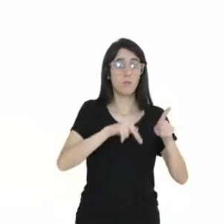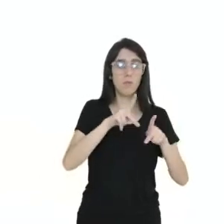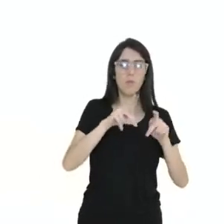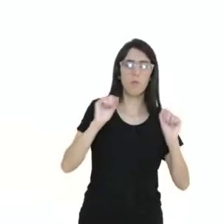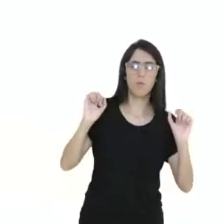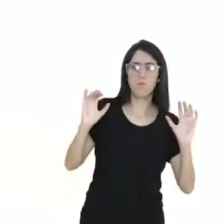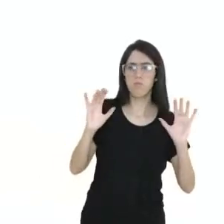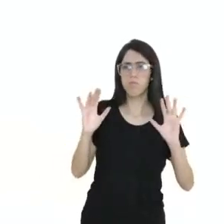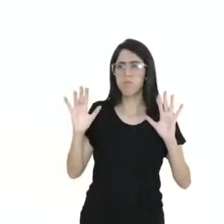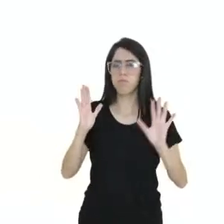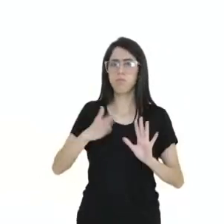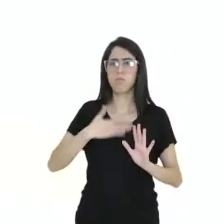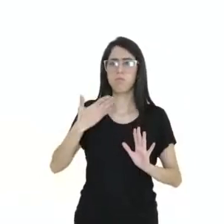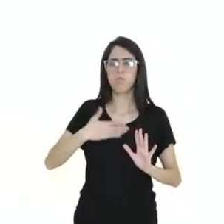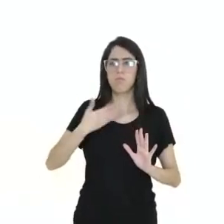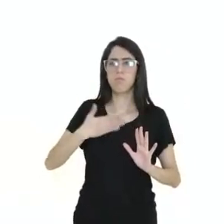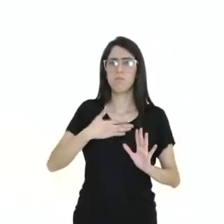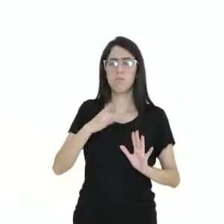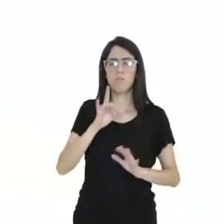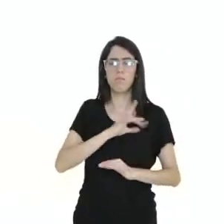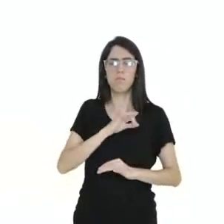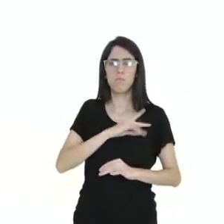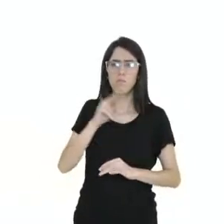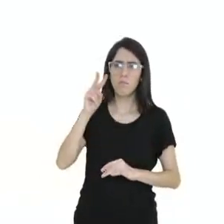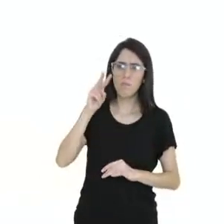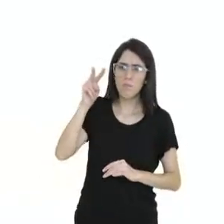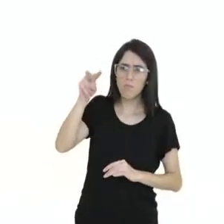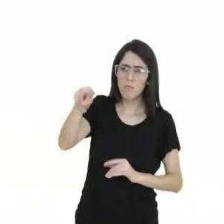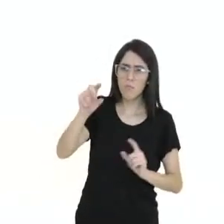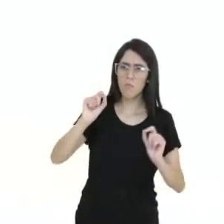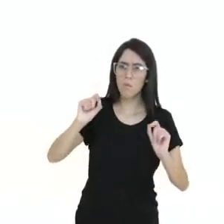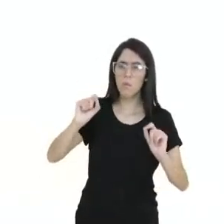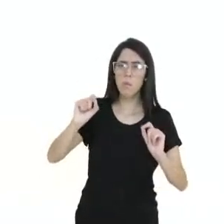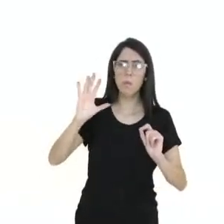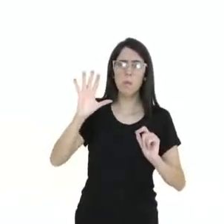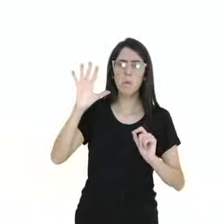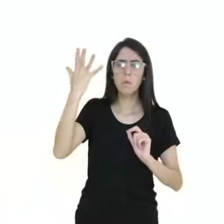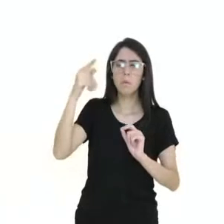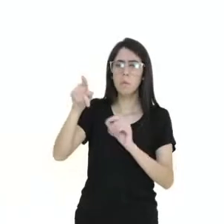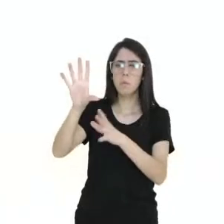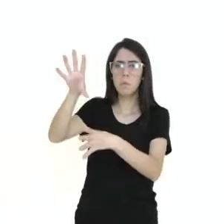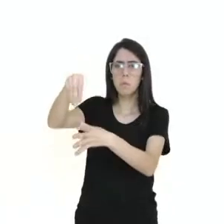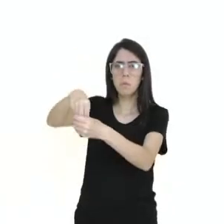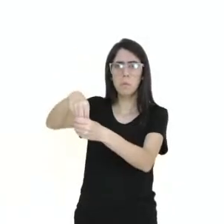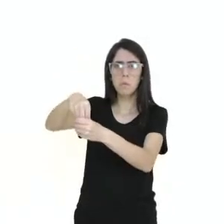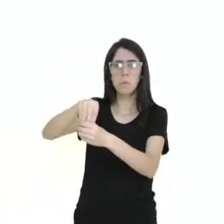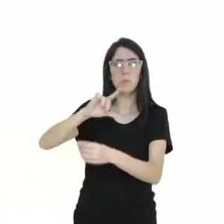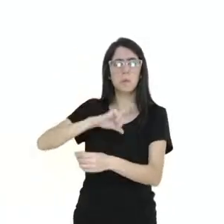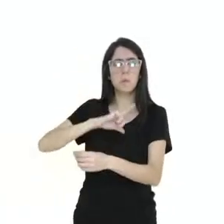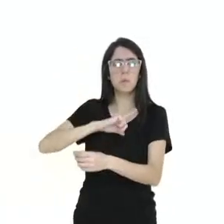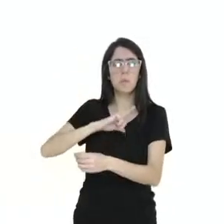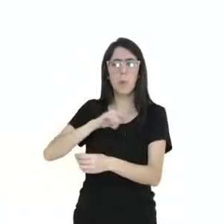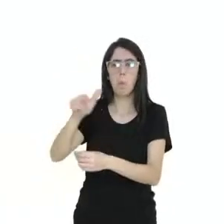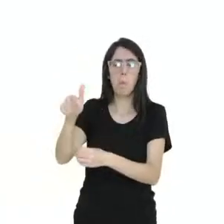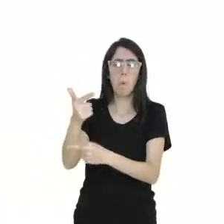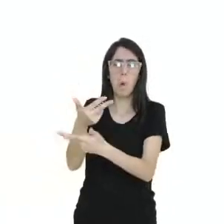resfolegante, e abriu-se uma clareira, no meio da qual se viu o alto